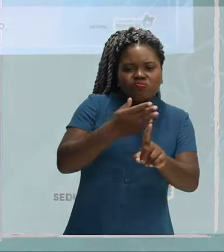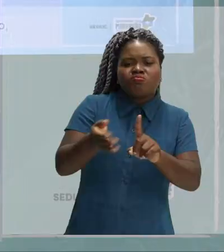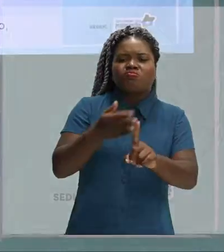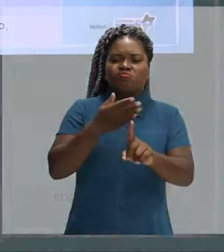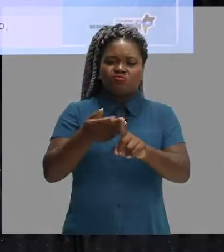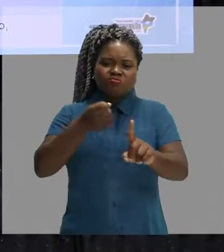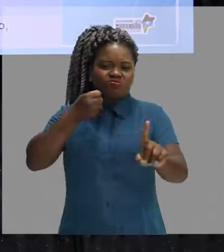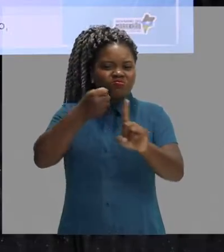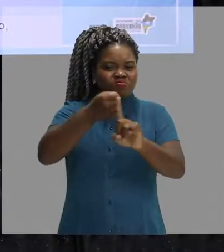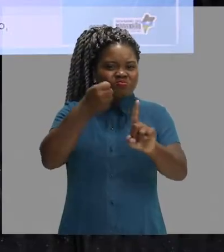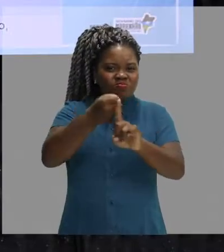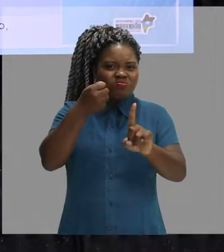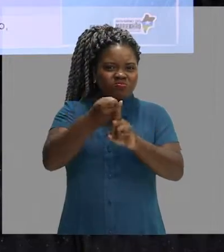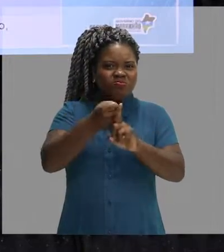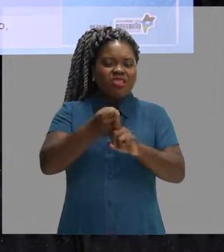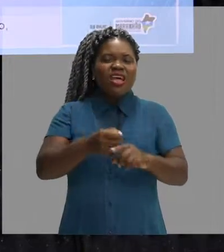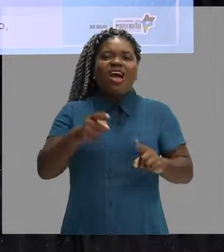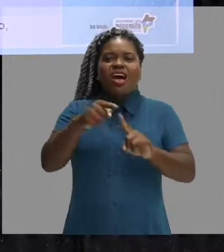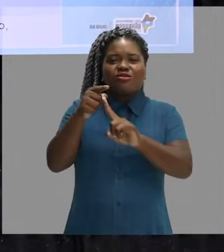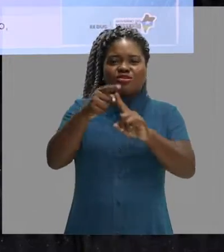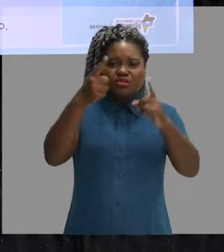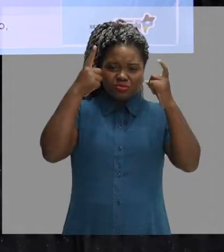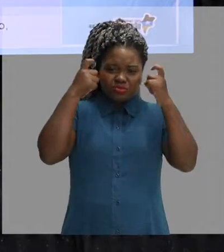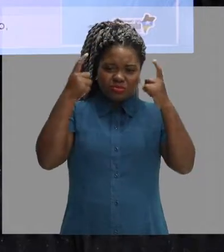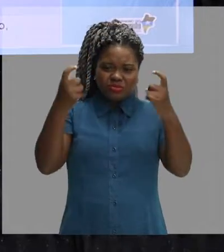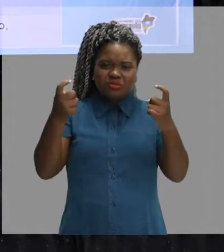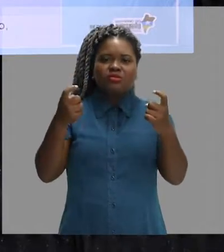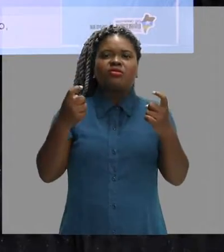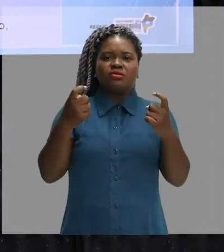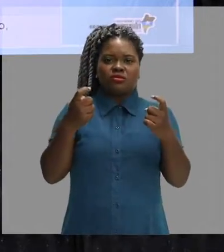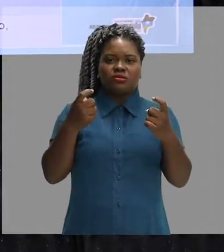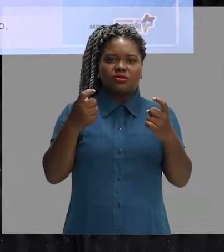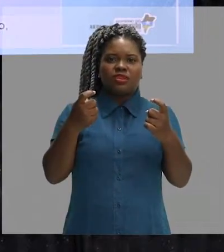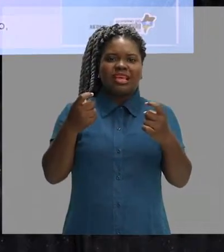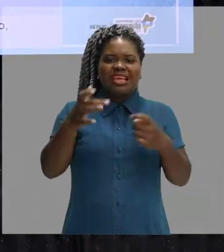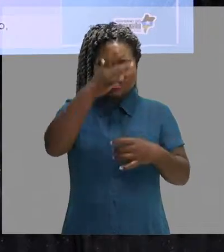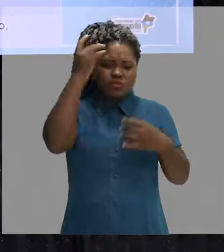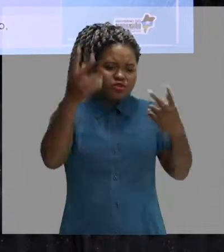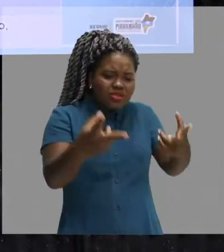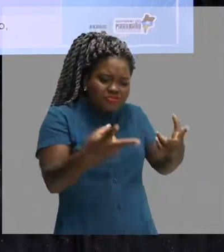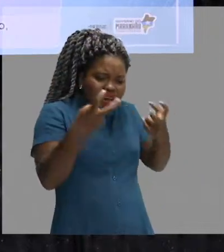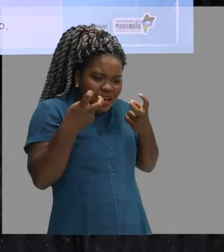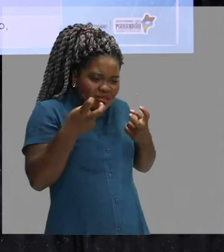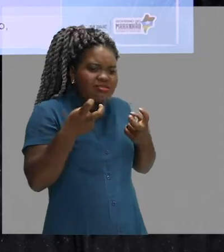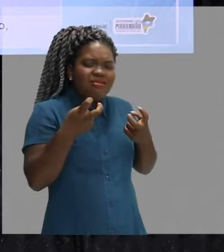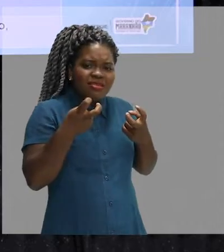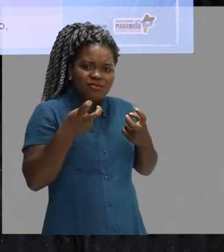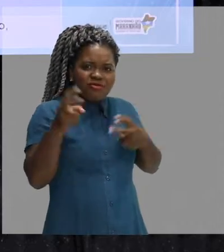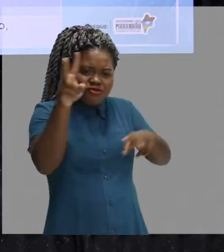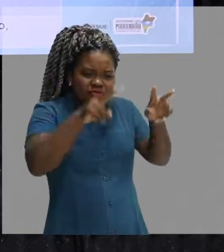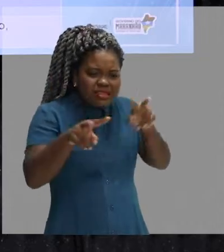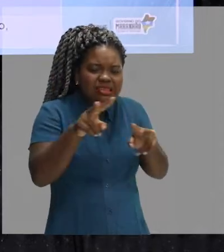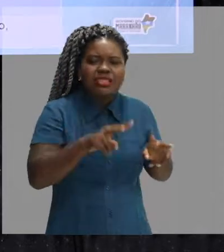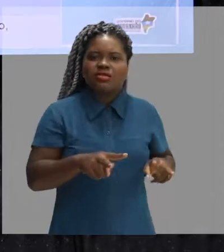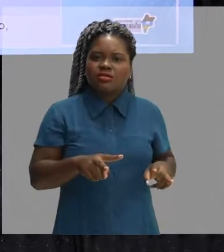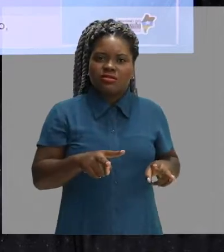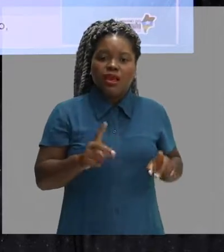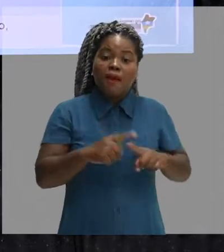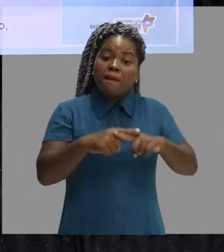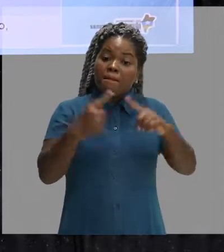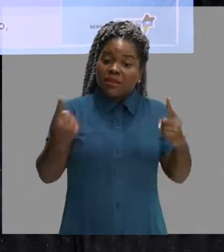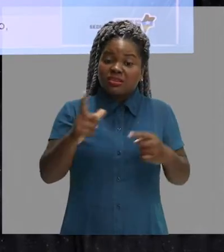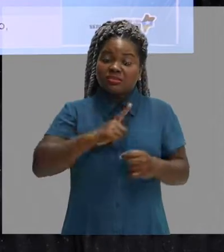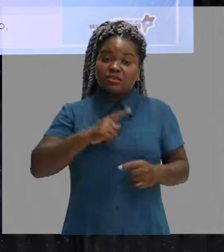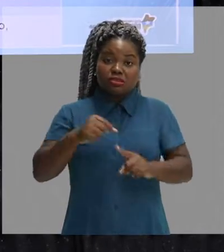tipo de violência muito escancarada, muito explícita, completamente visível. Mas existem tipos de violência que não são